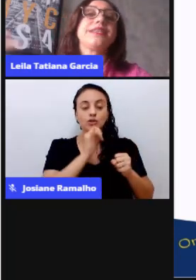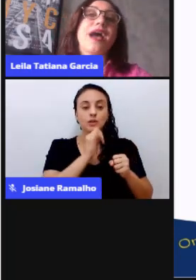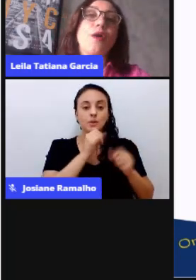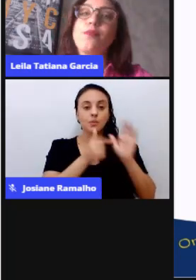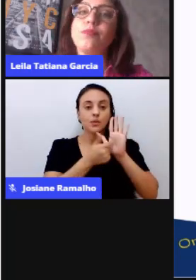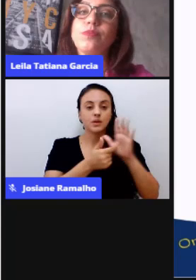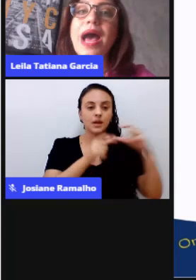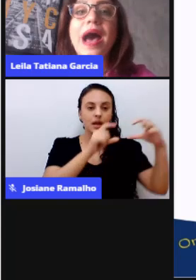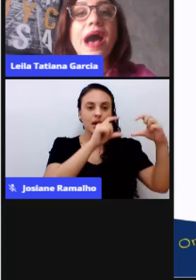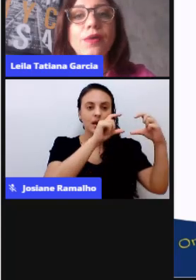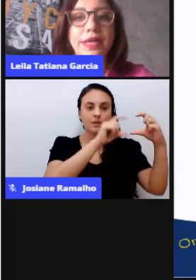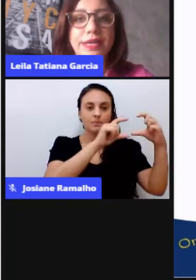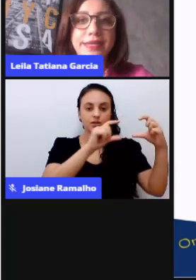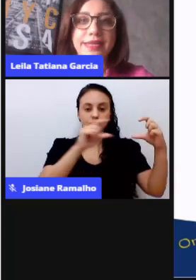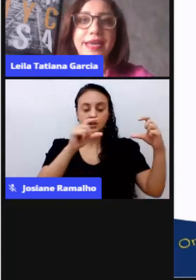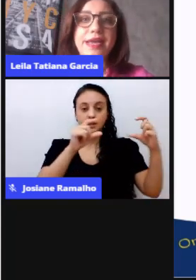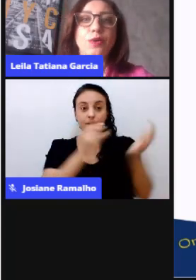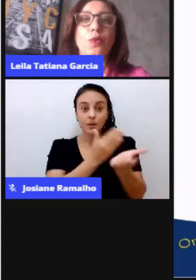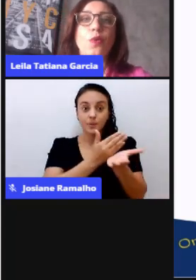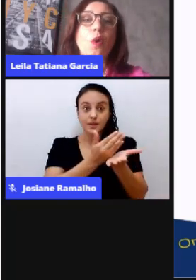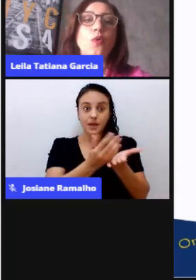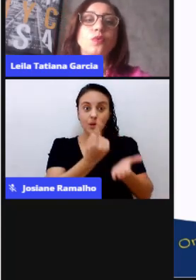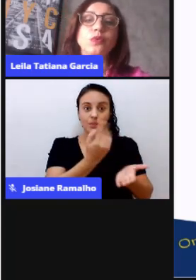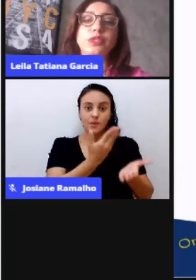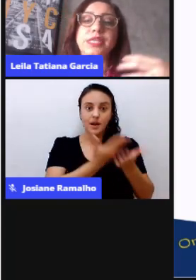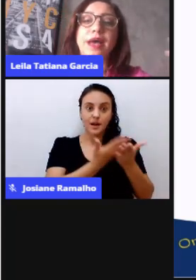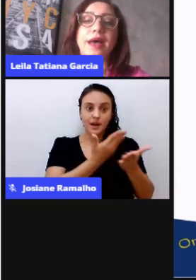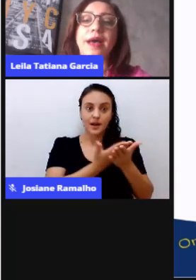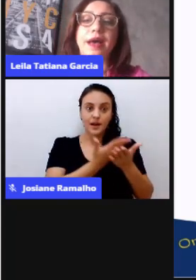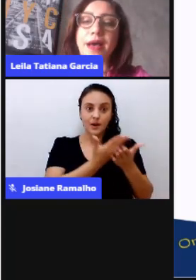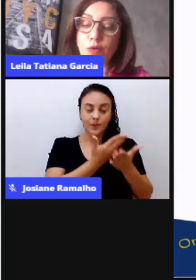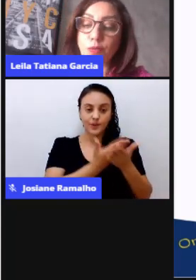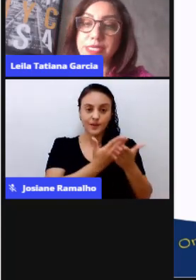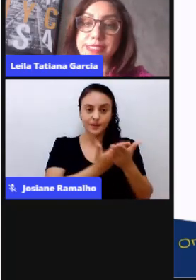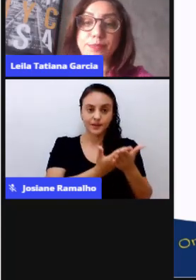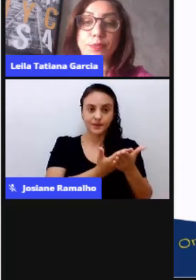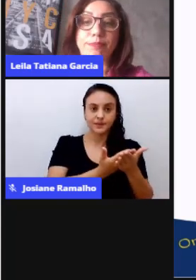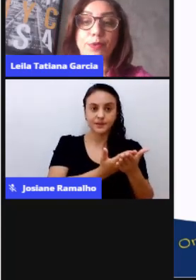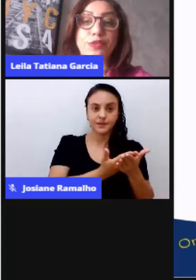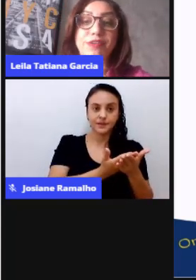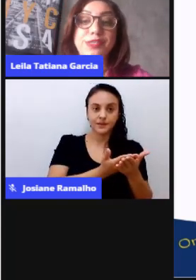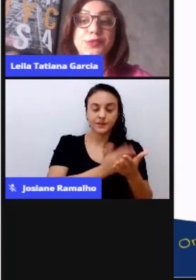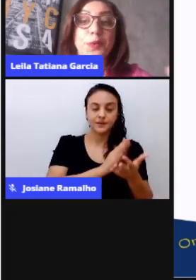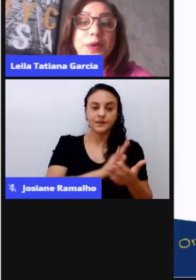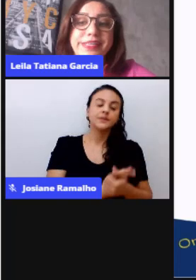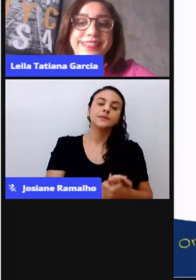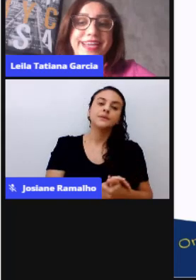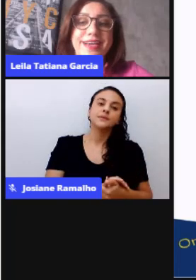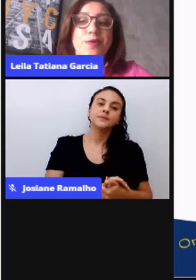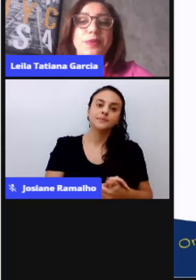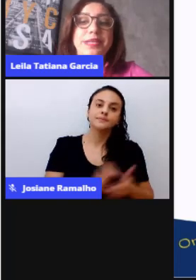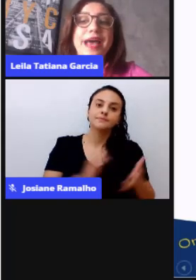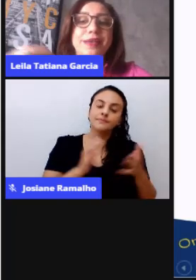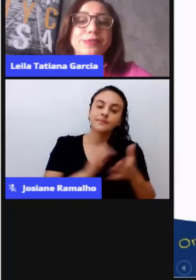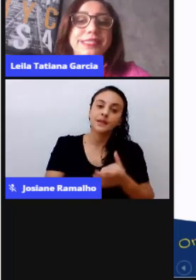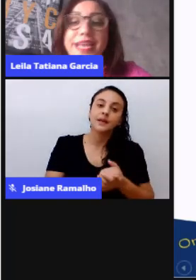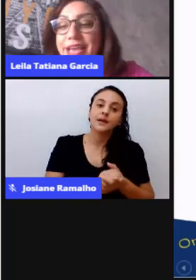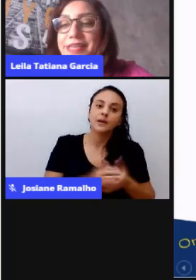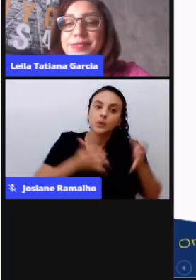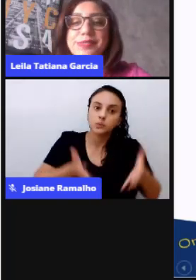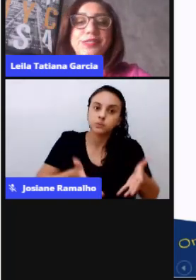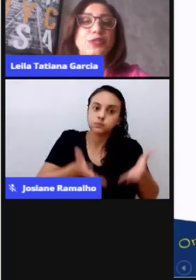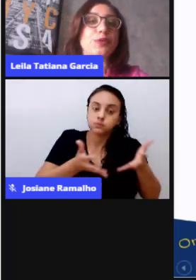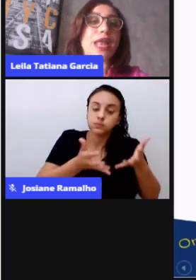para iniciar uma aula, né? Com algumas motivações, né? Combinar aí